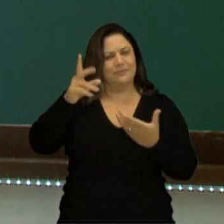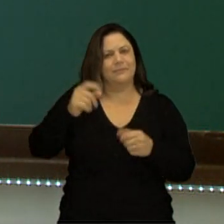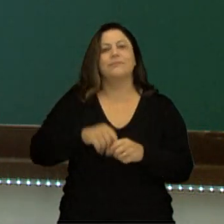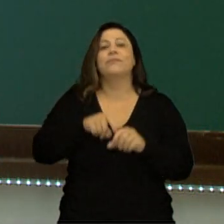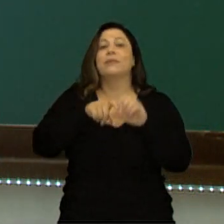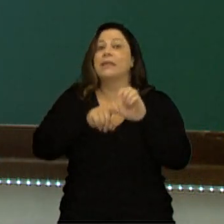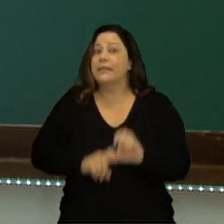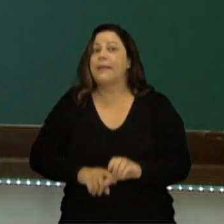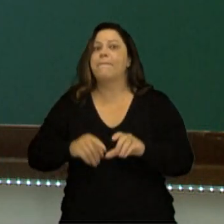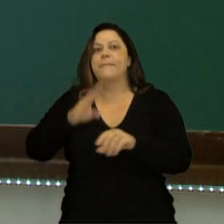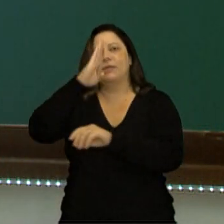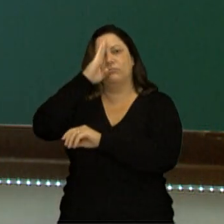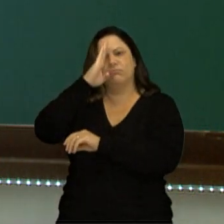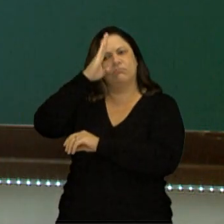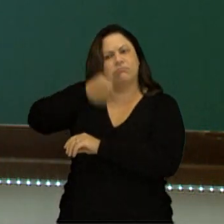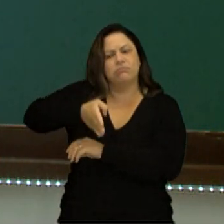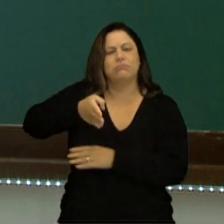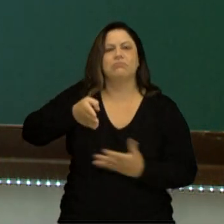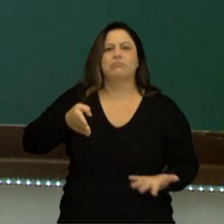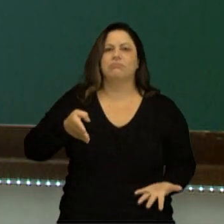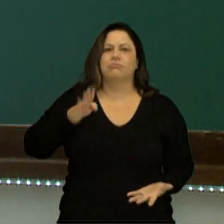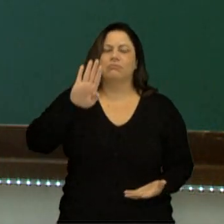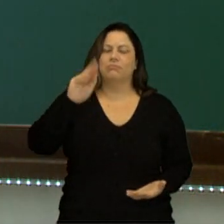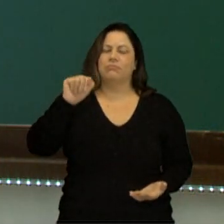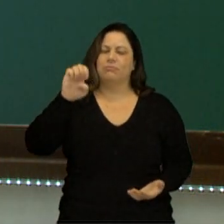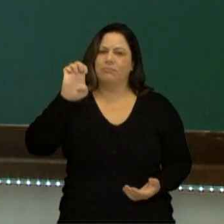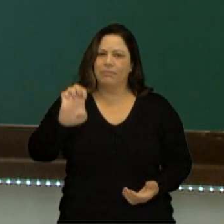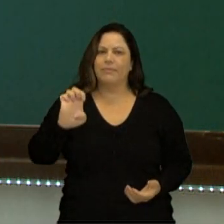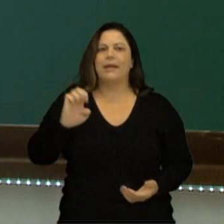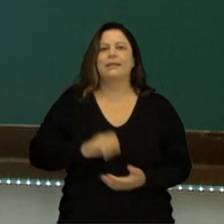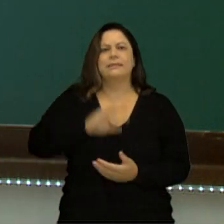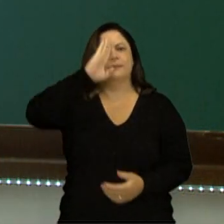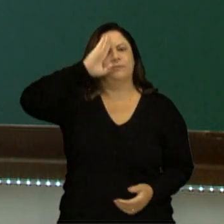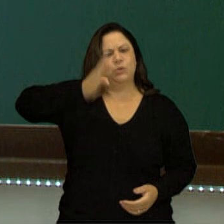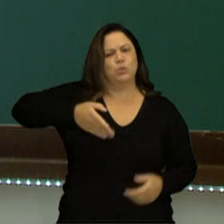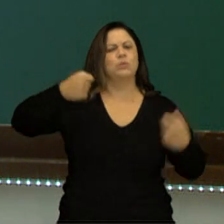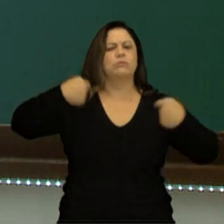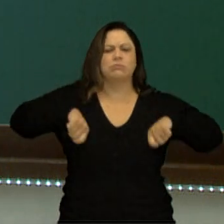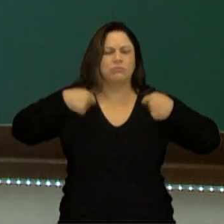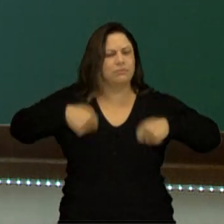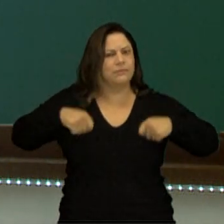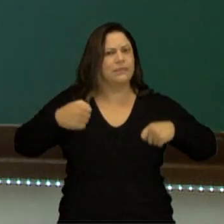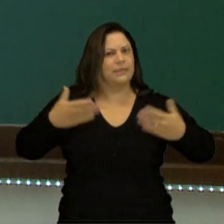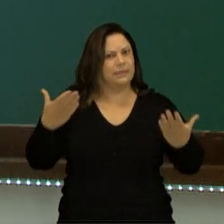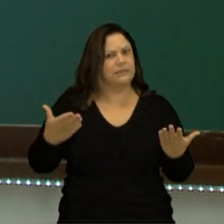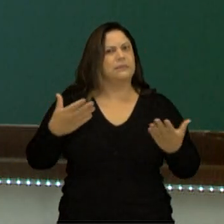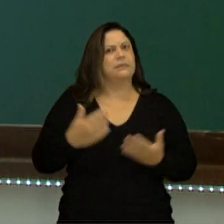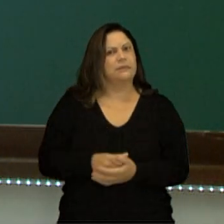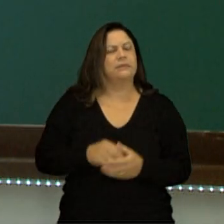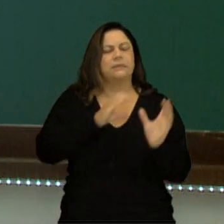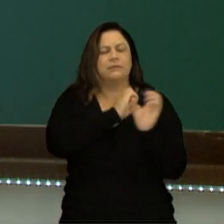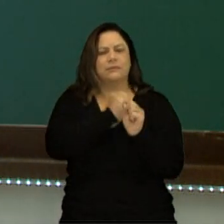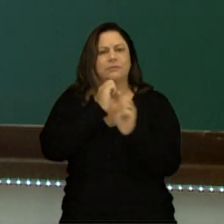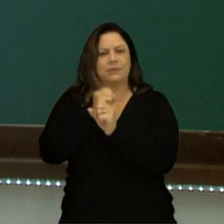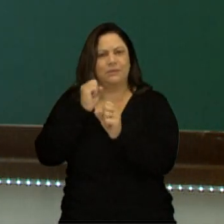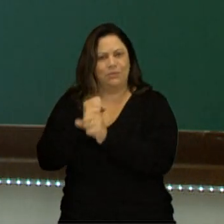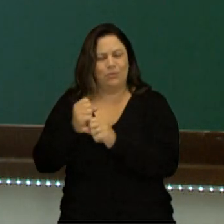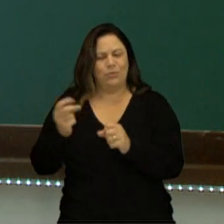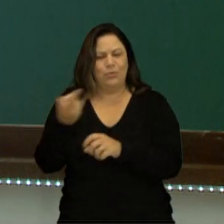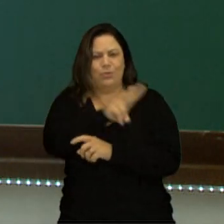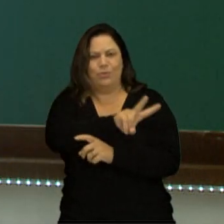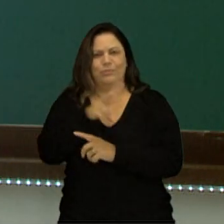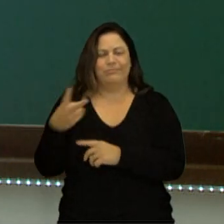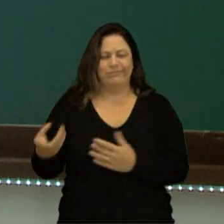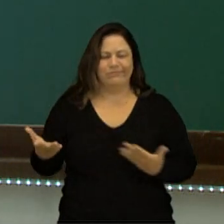depende especificamente da área da base. Então, é diretamente necessário um para a gente poder calcular o outro, né?